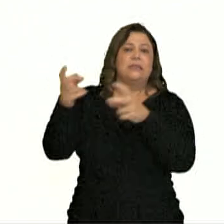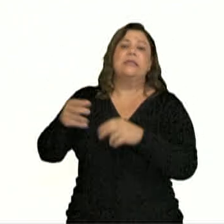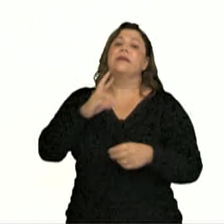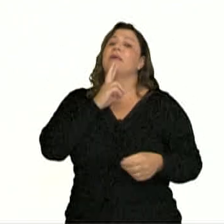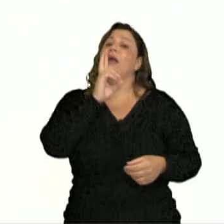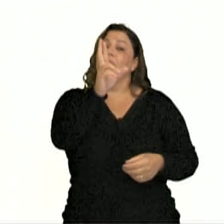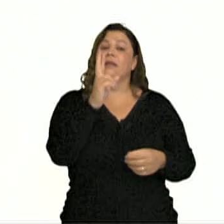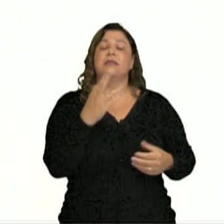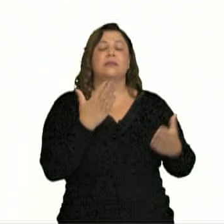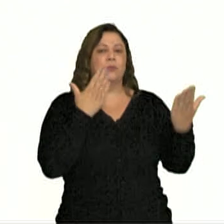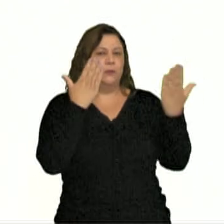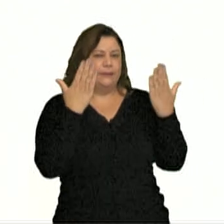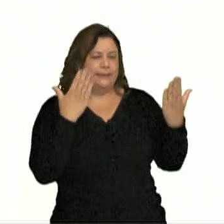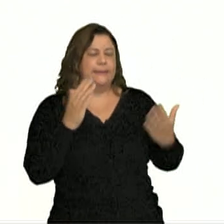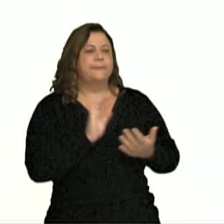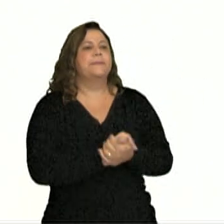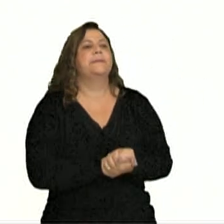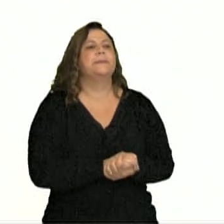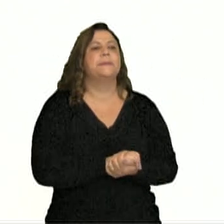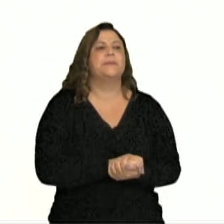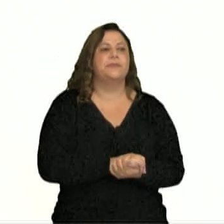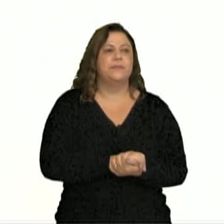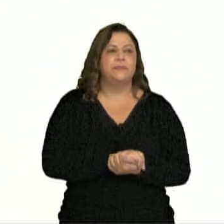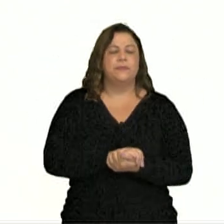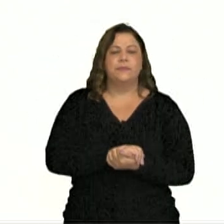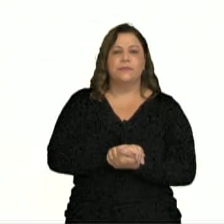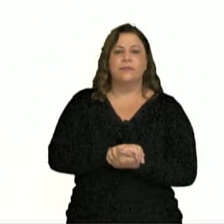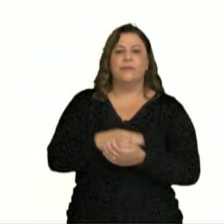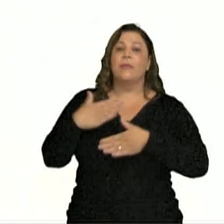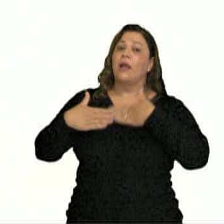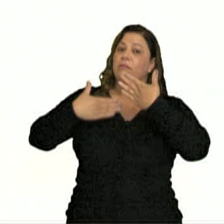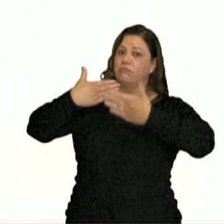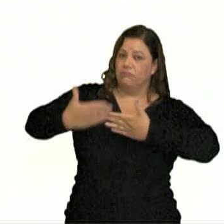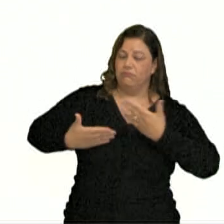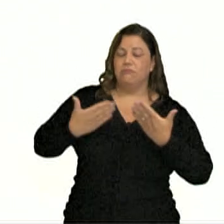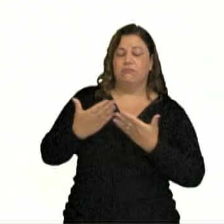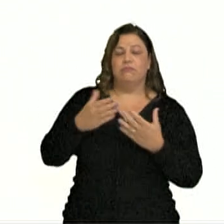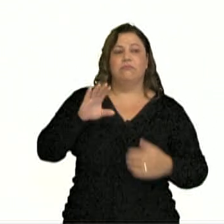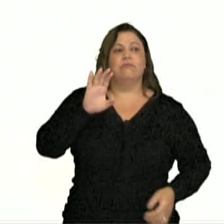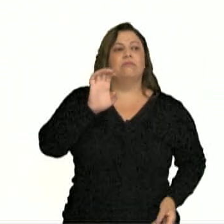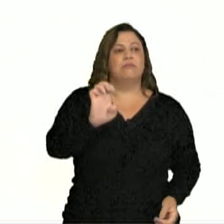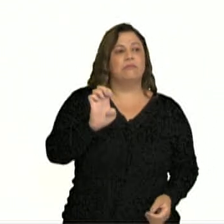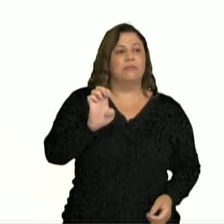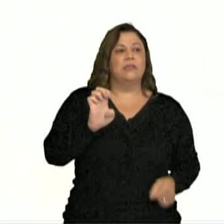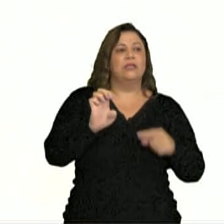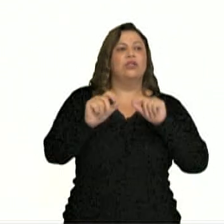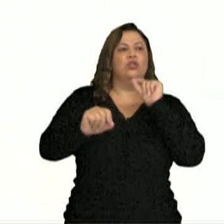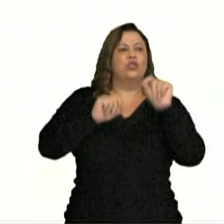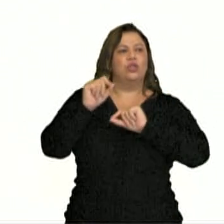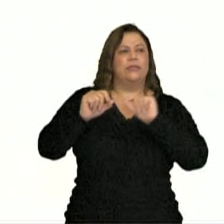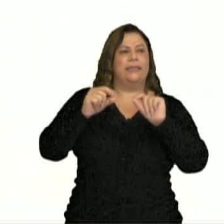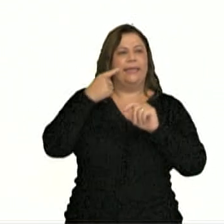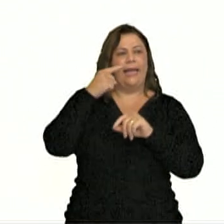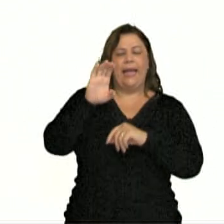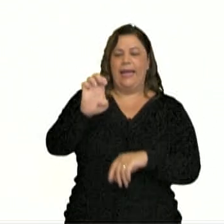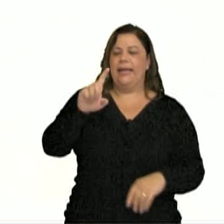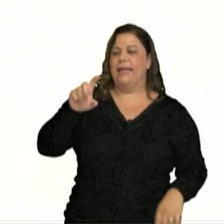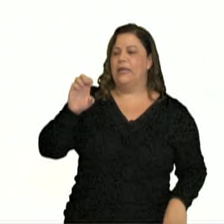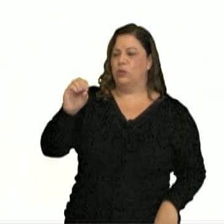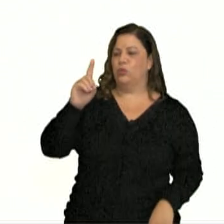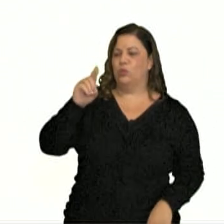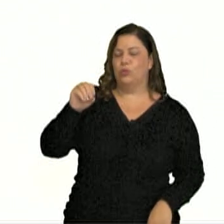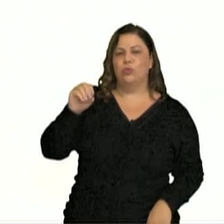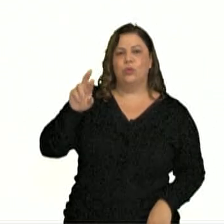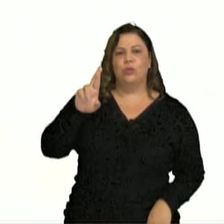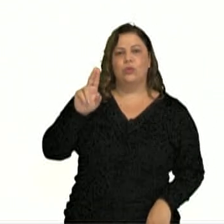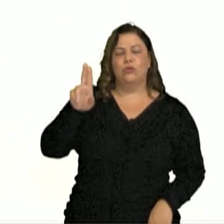se bate com a tua. Esse processo de êxodo rural, de migração, ocorre devido à busca